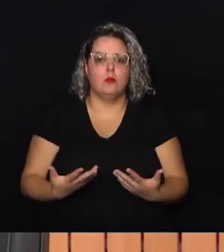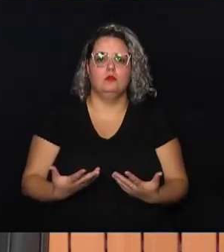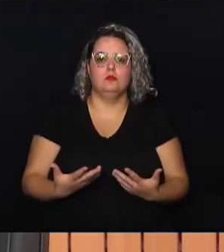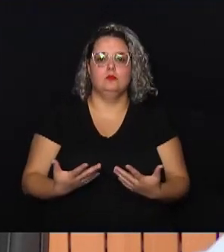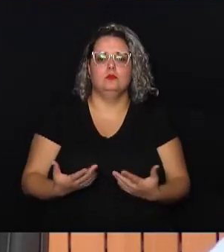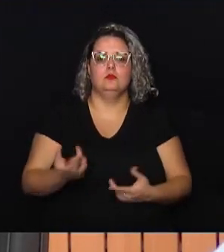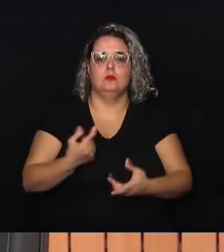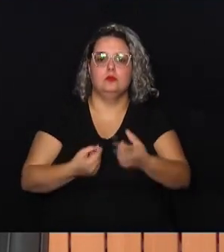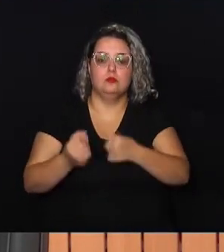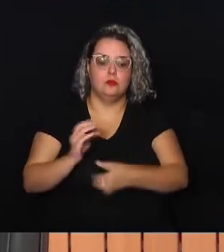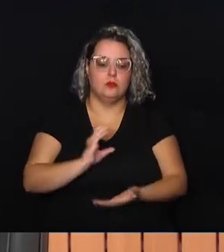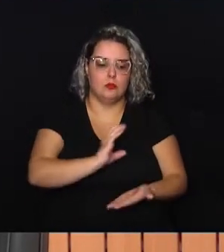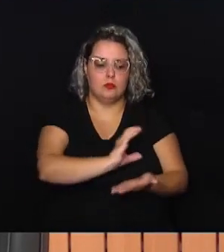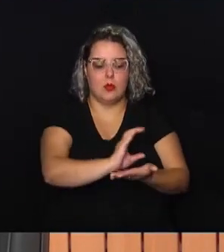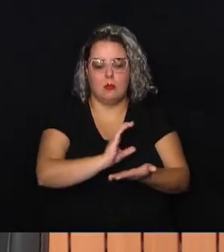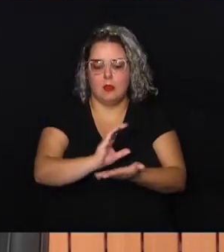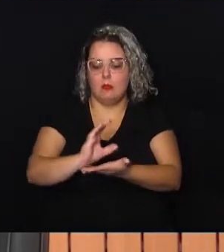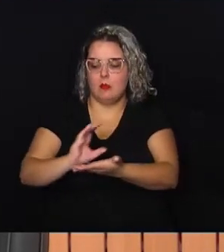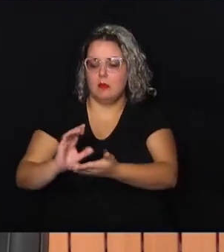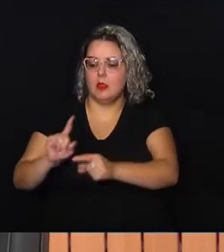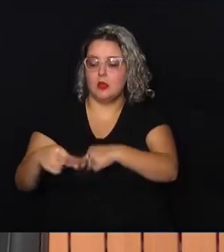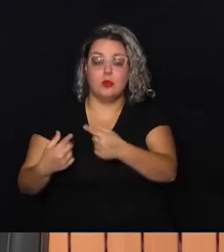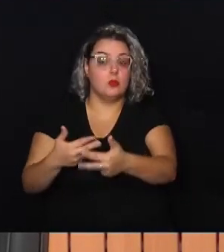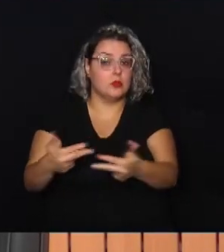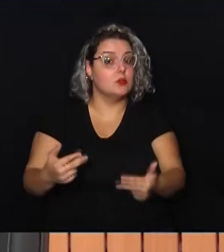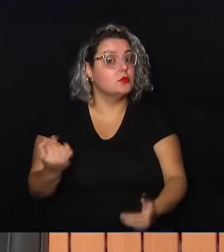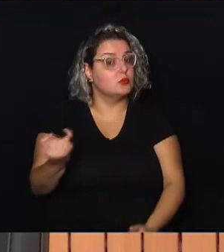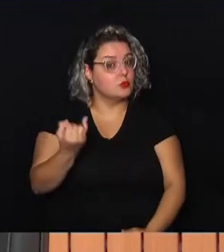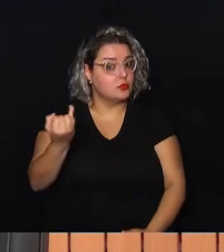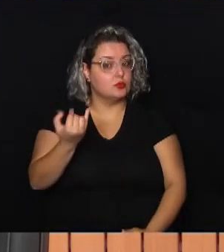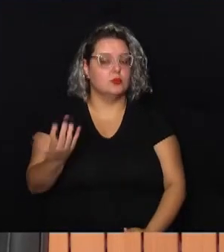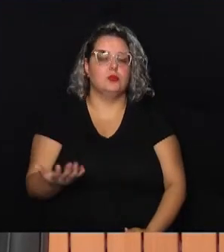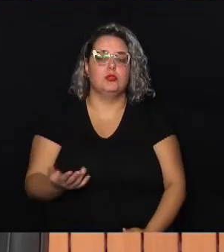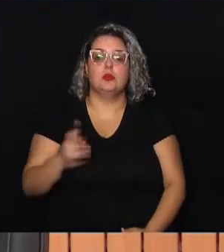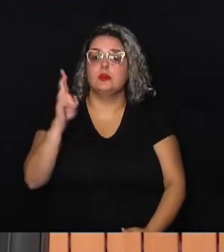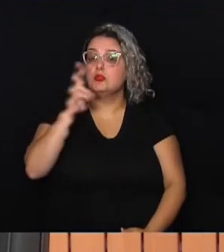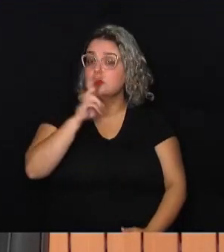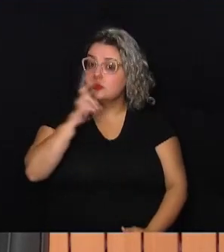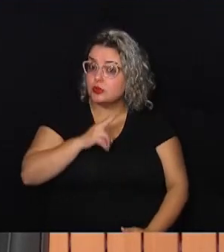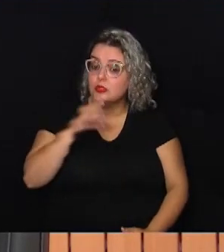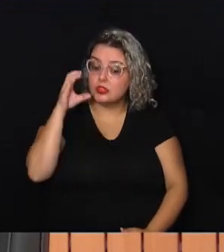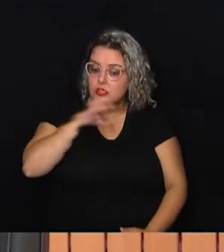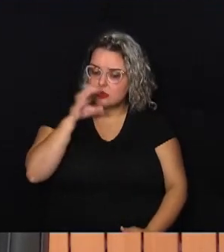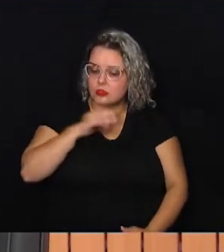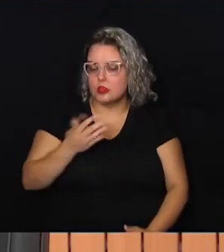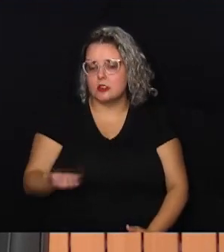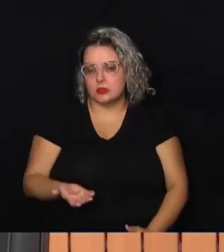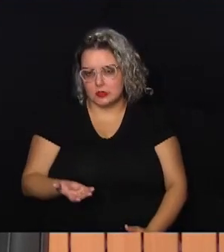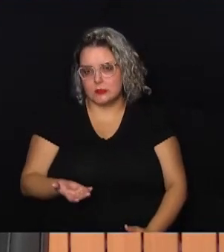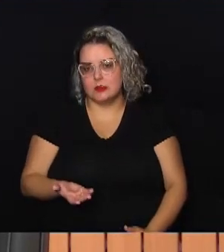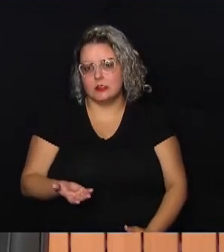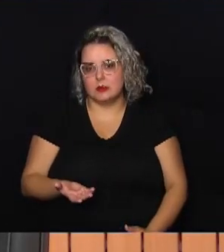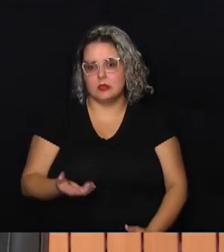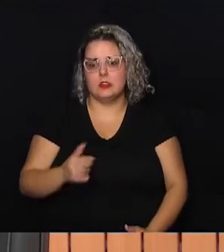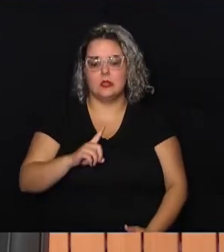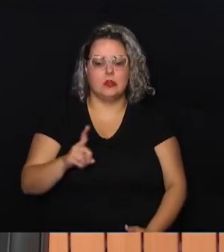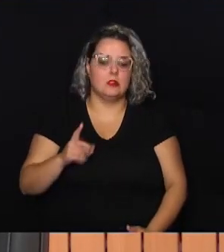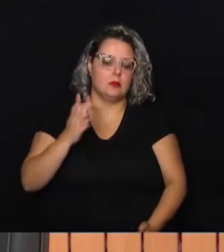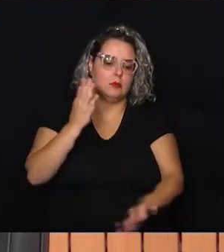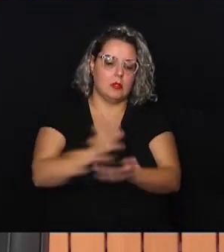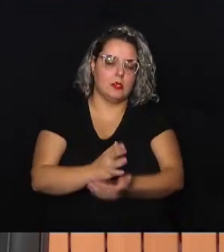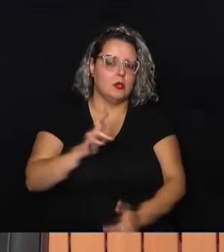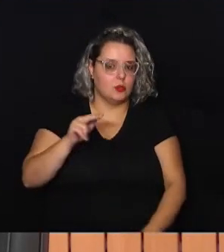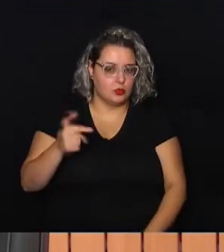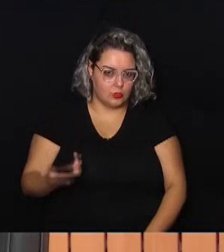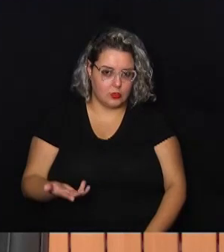dinheiro em outras situações aí que não é necessário. De qualquer maneira, a